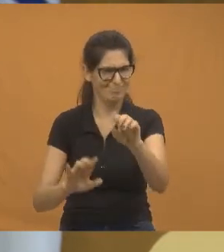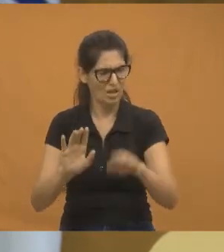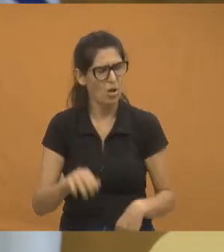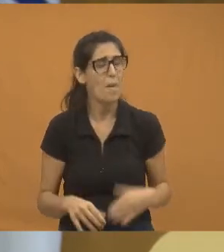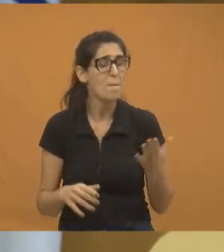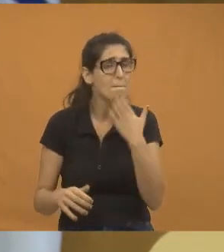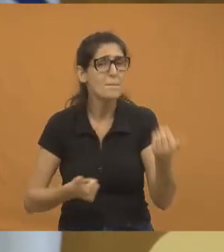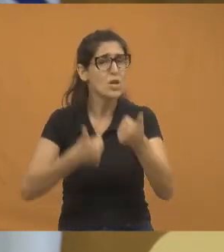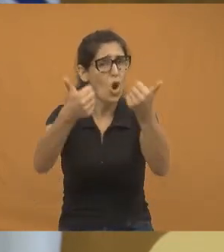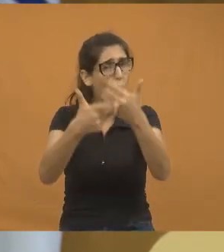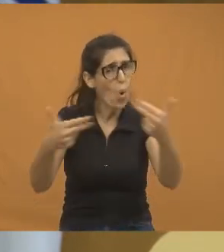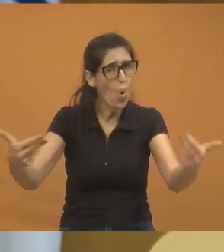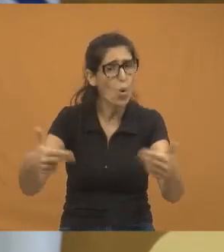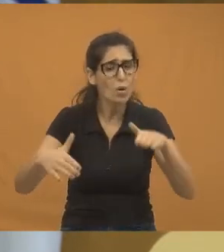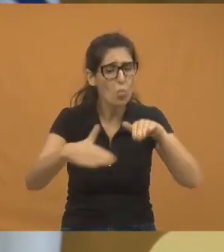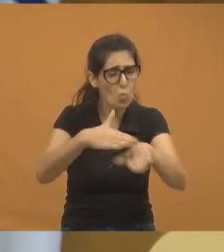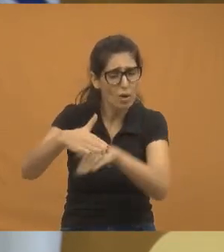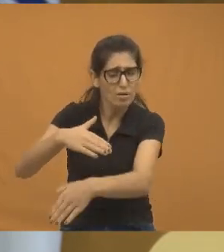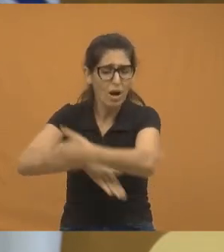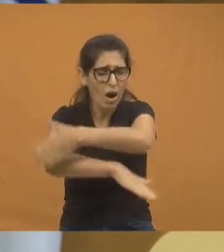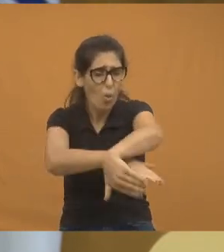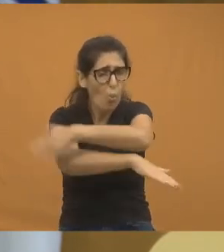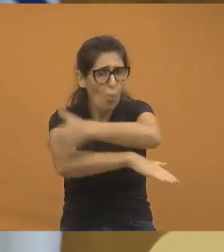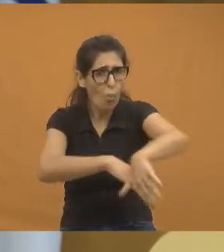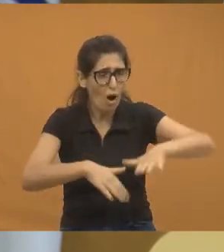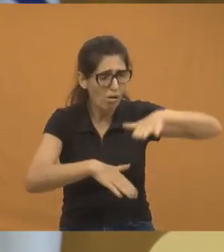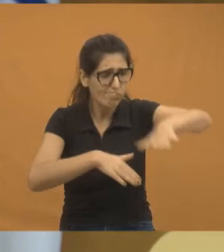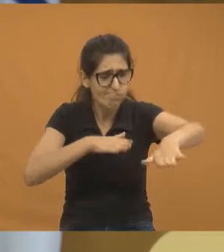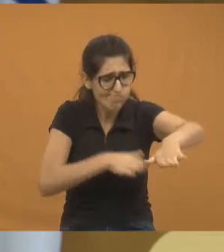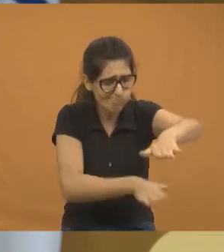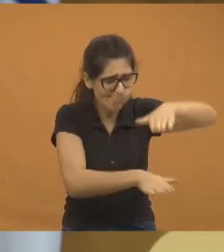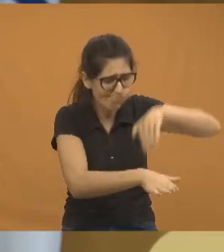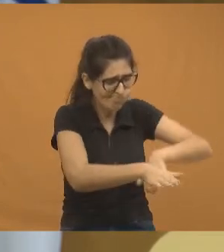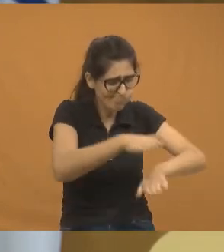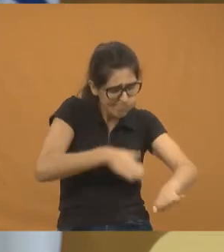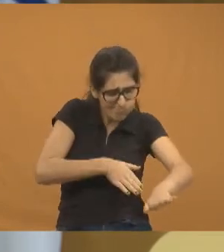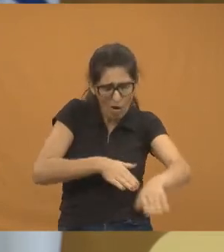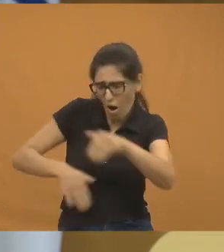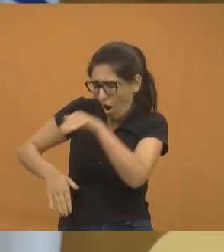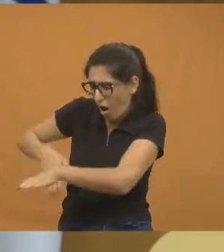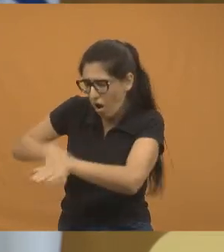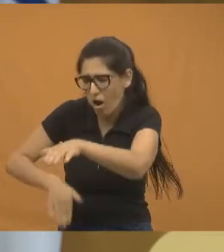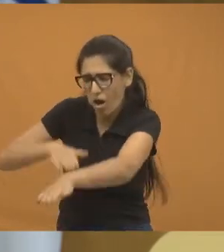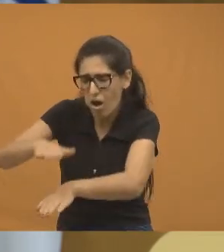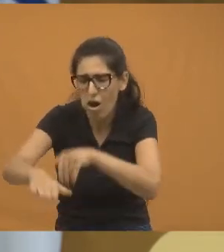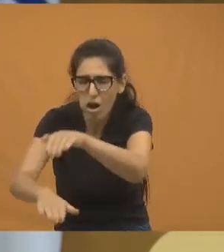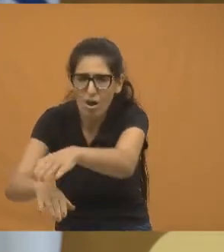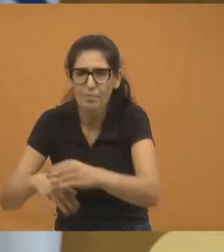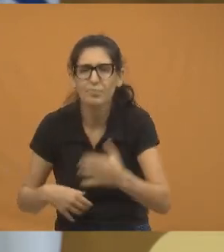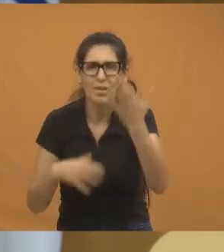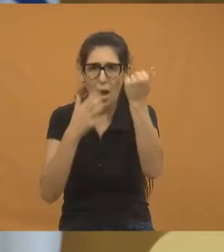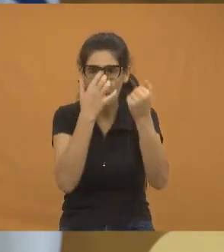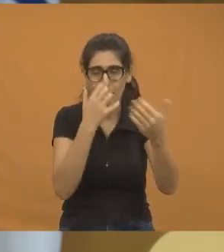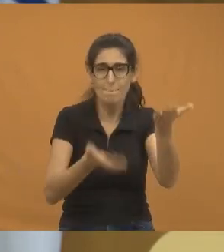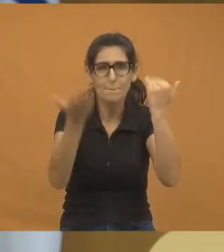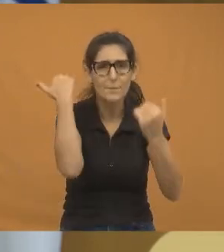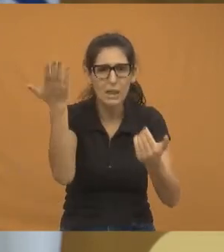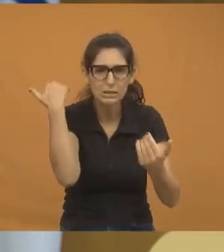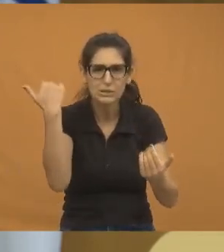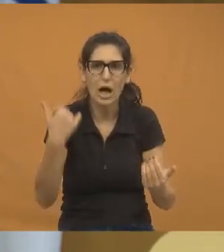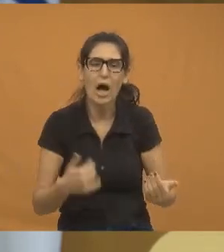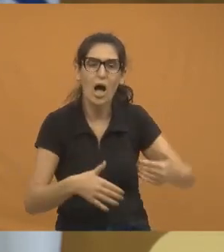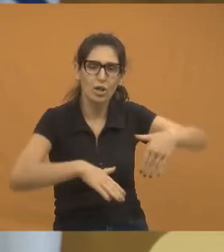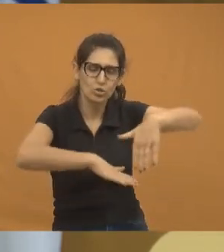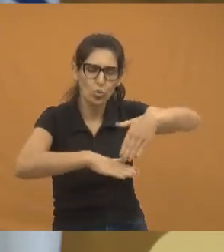porque no tempo que no dia normal os próprios comerciantes e funcionários estacionar os carros em frente ao seu comércio não sobrar